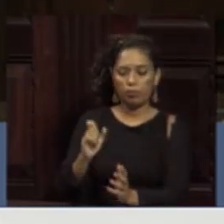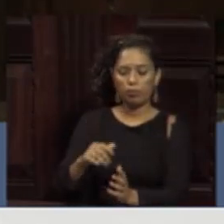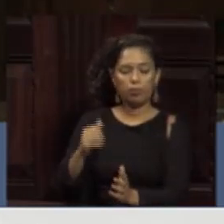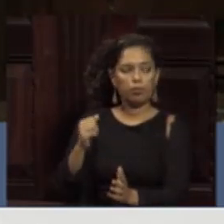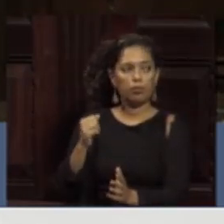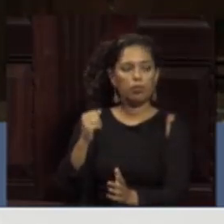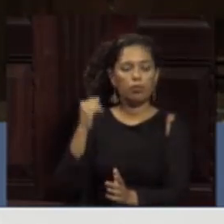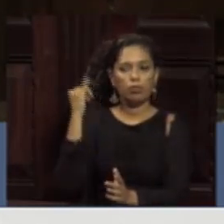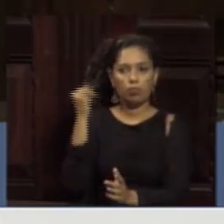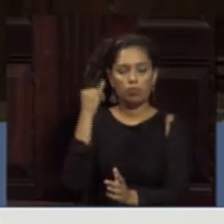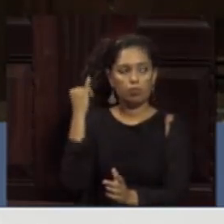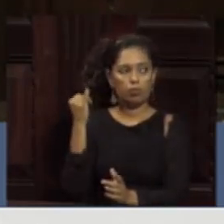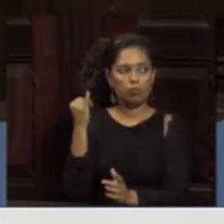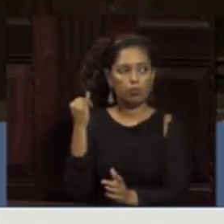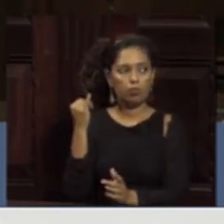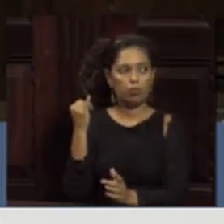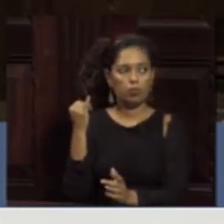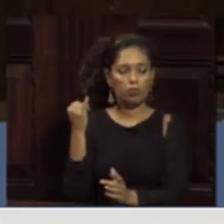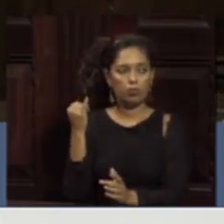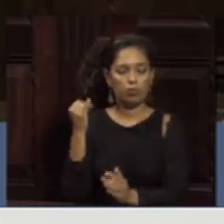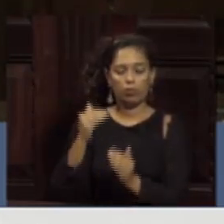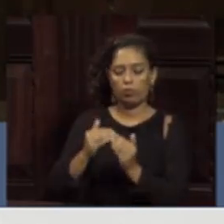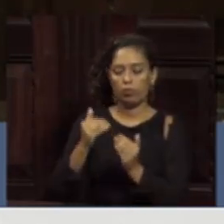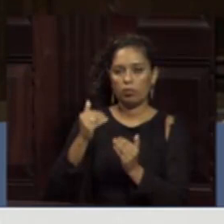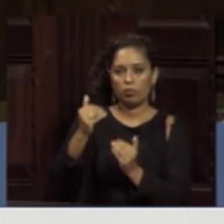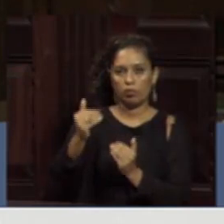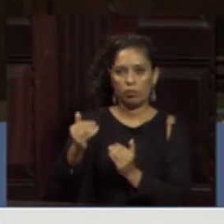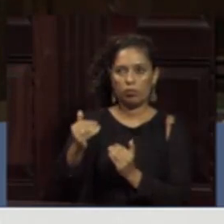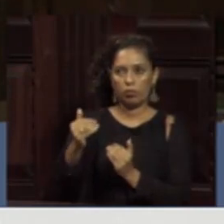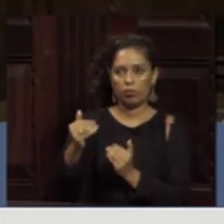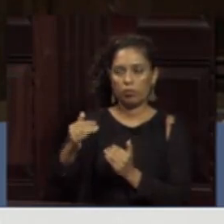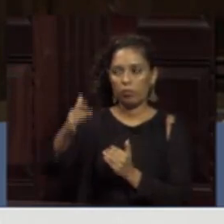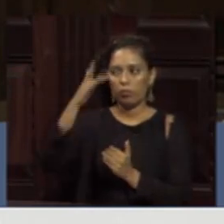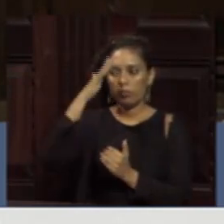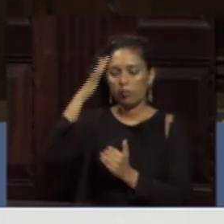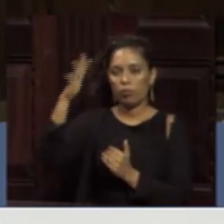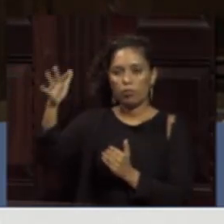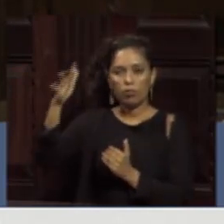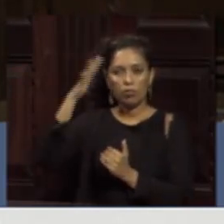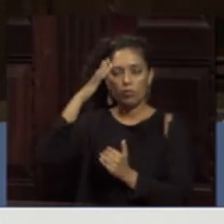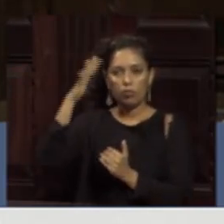possível, a partir de uma avaliação